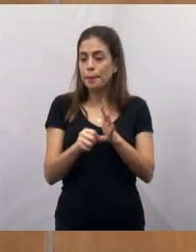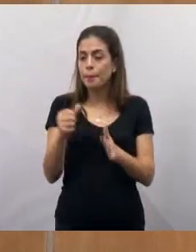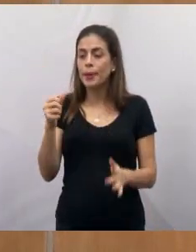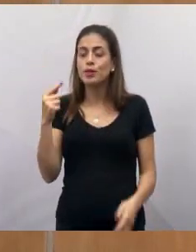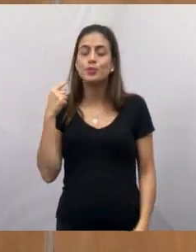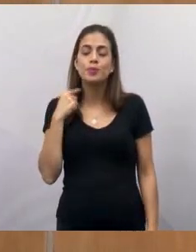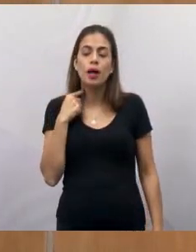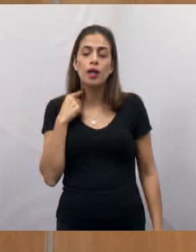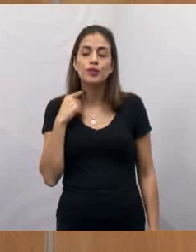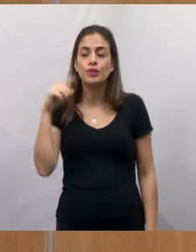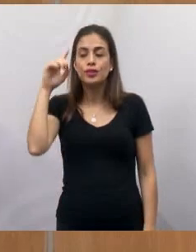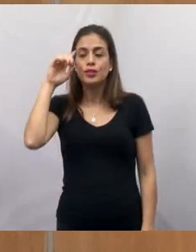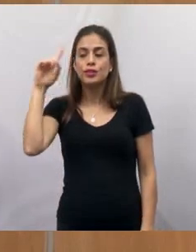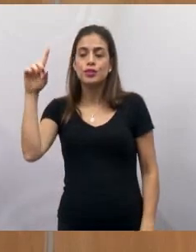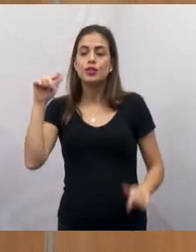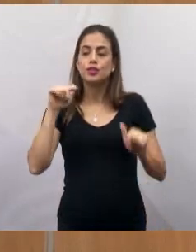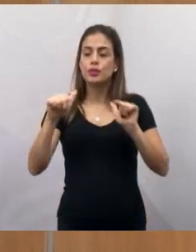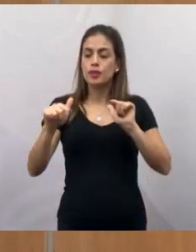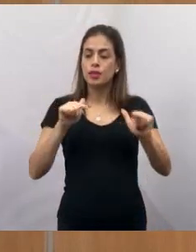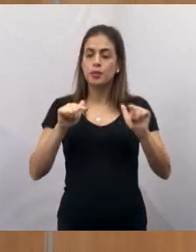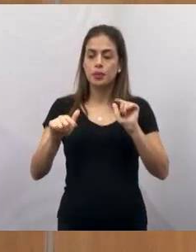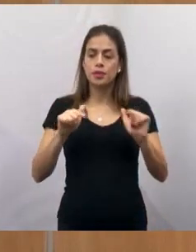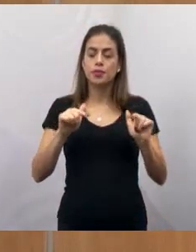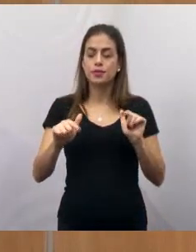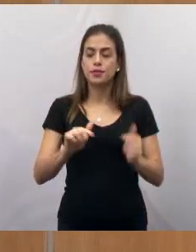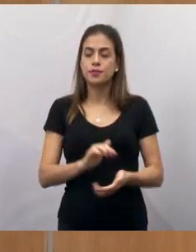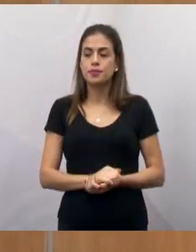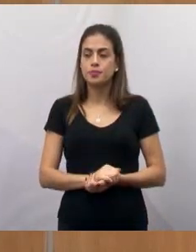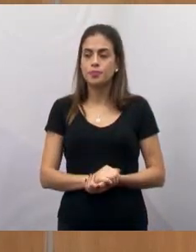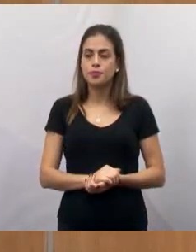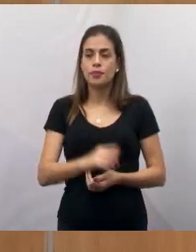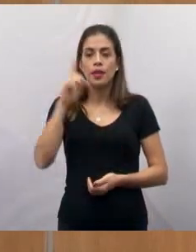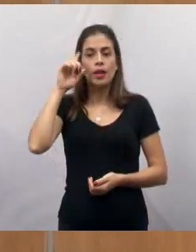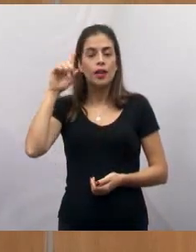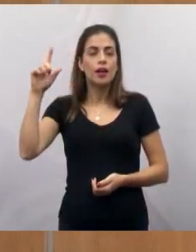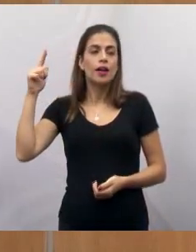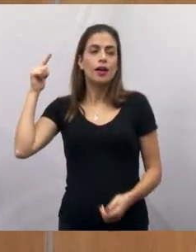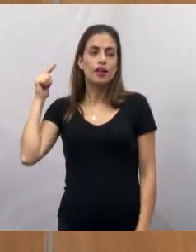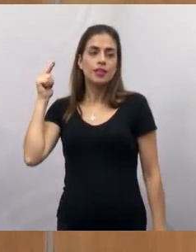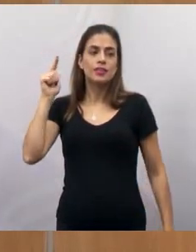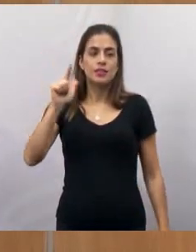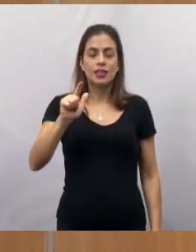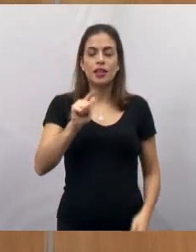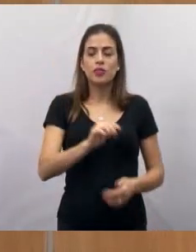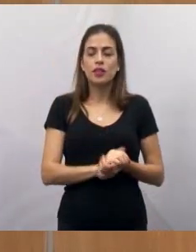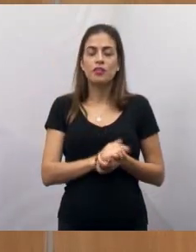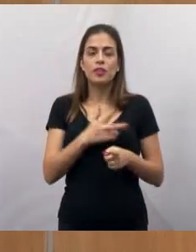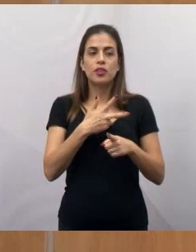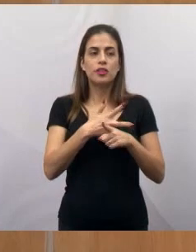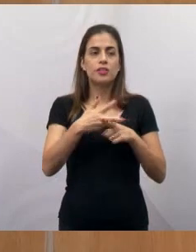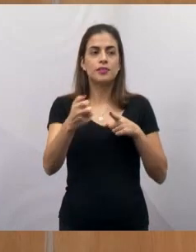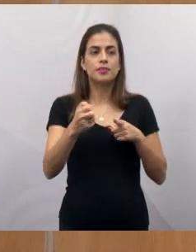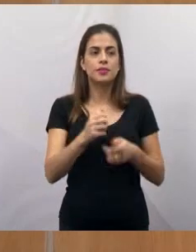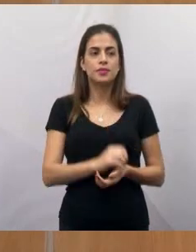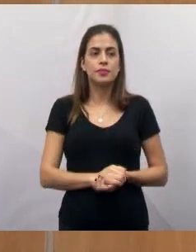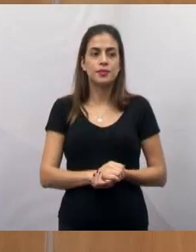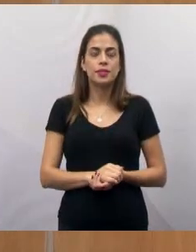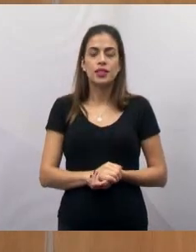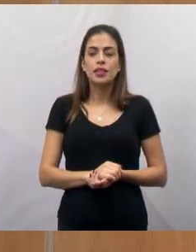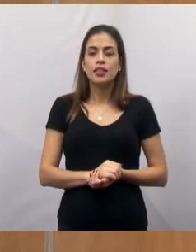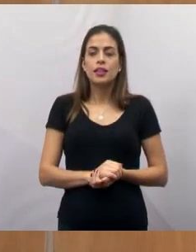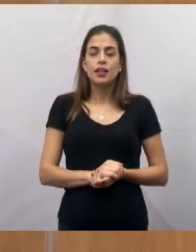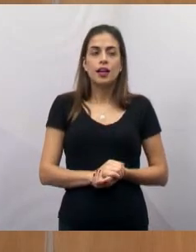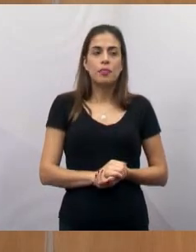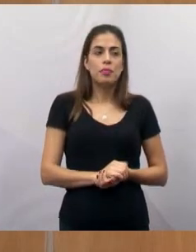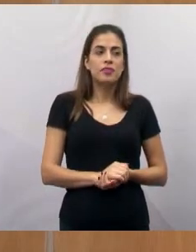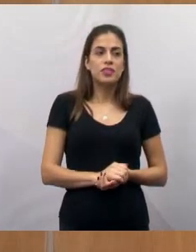do trabalho, dia do trabalhador, e é um dia de conquistas e de vitórias. Então pode colocar o primeiro